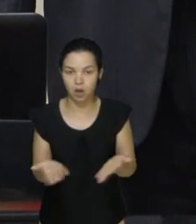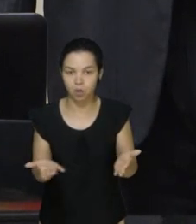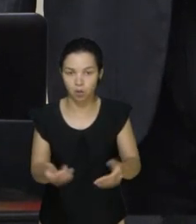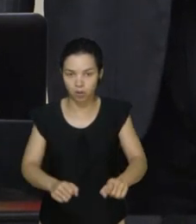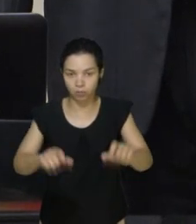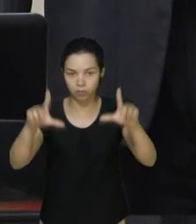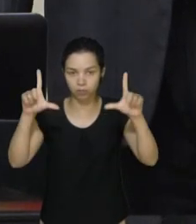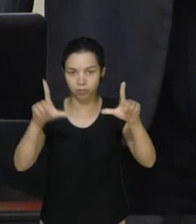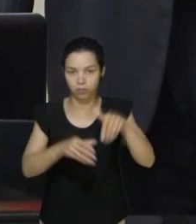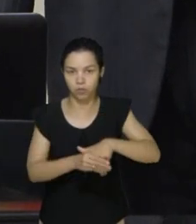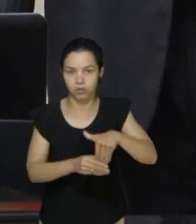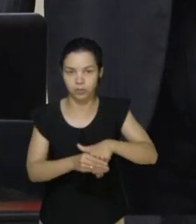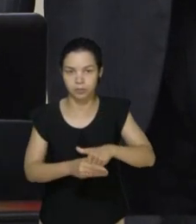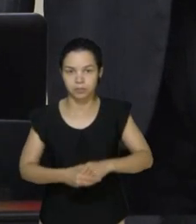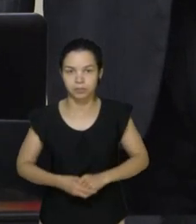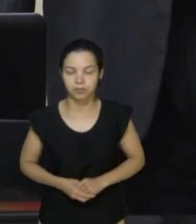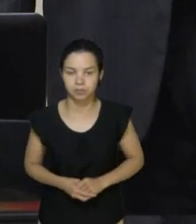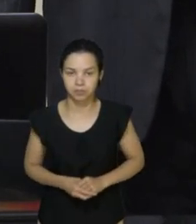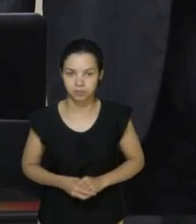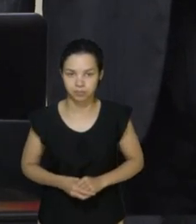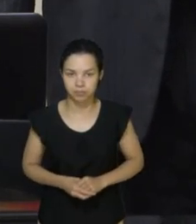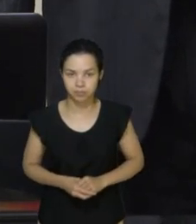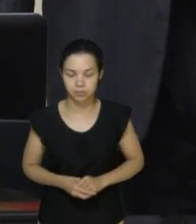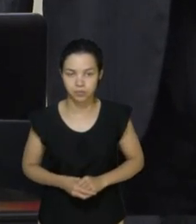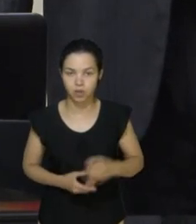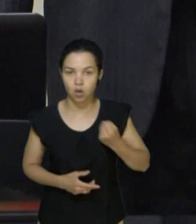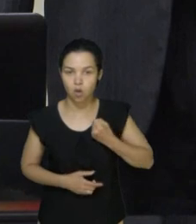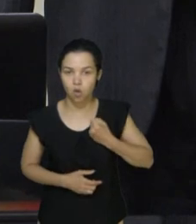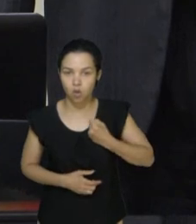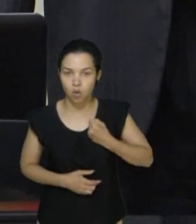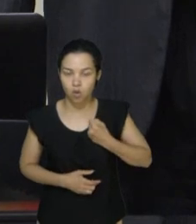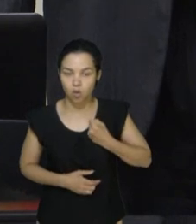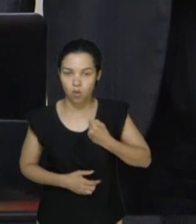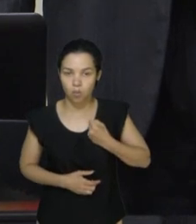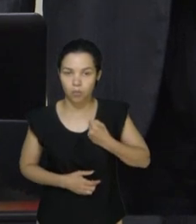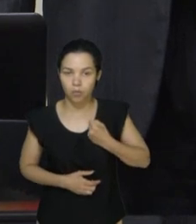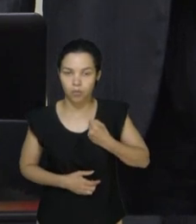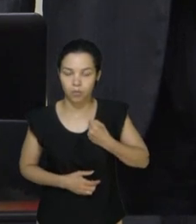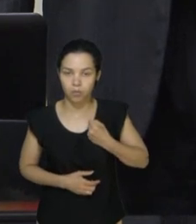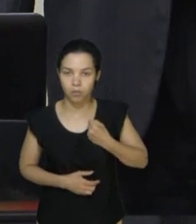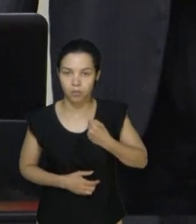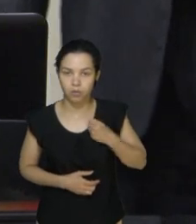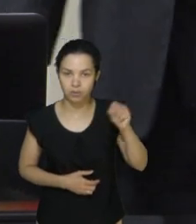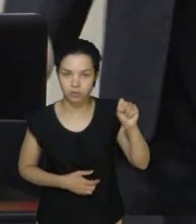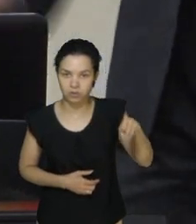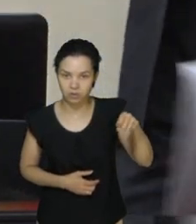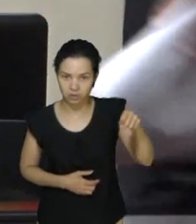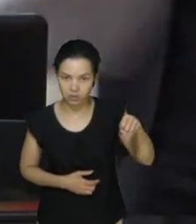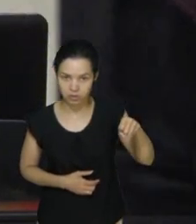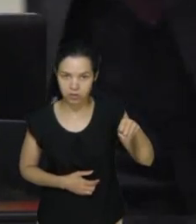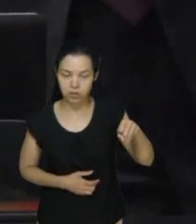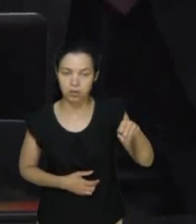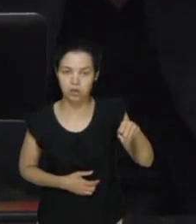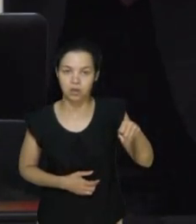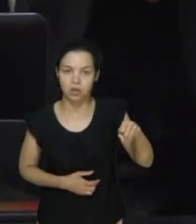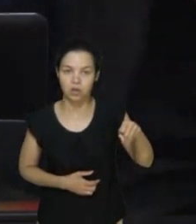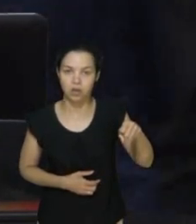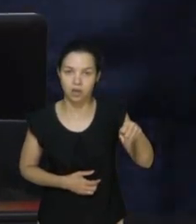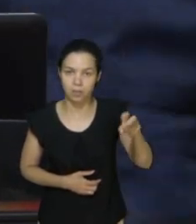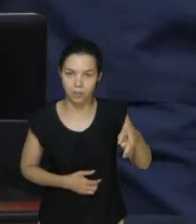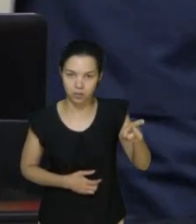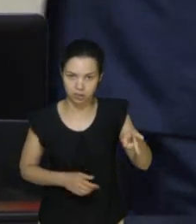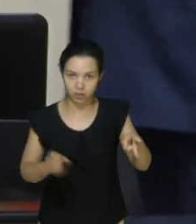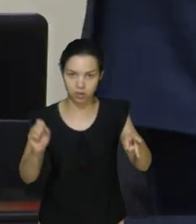para a votação. Deputados que votam sim, mantém o veto. Quem vota não, rejeita o veto. Voto